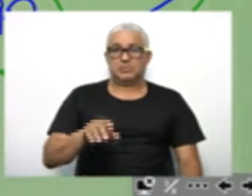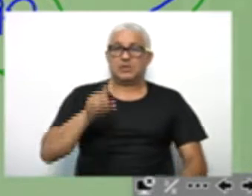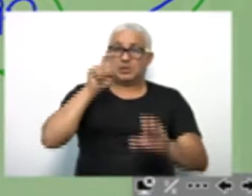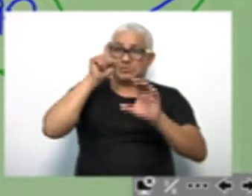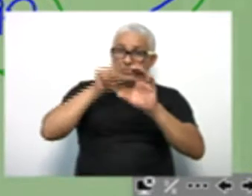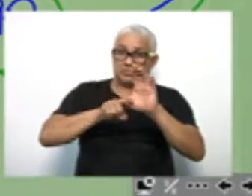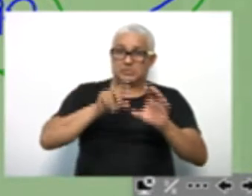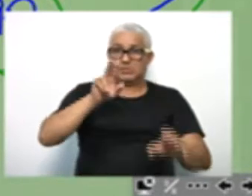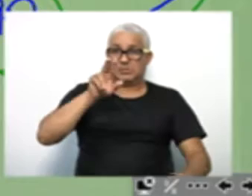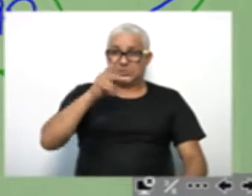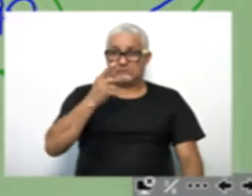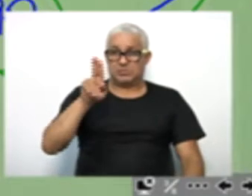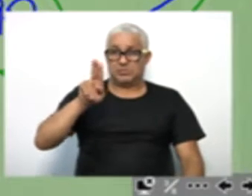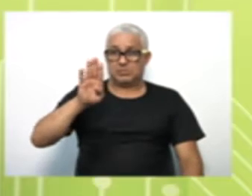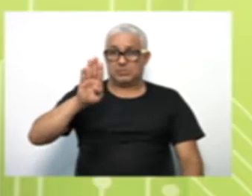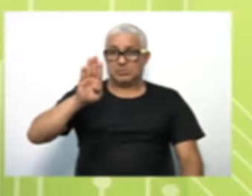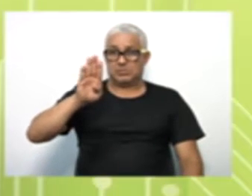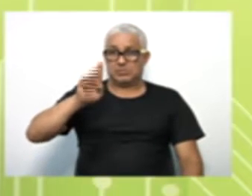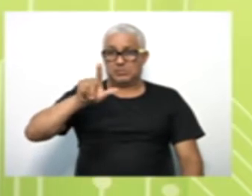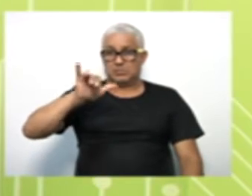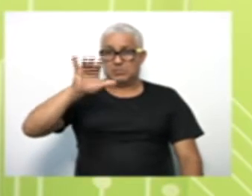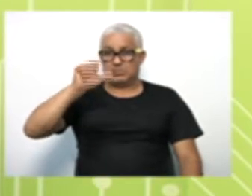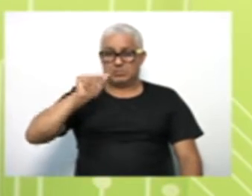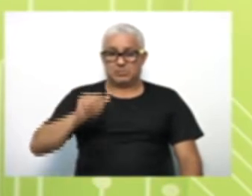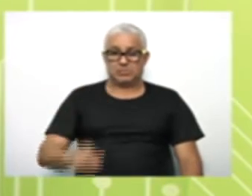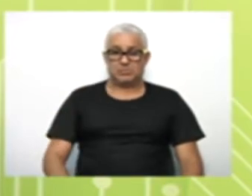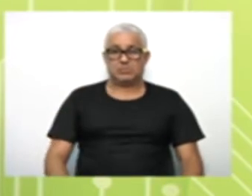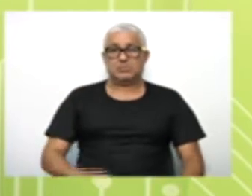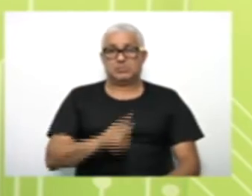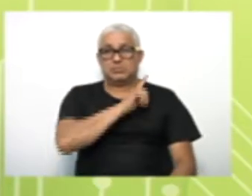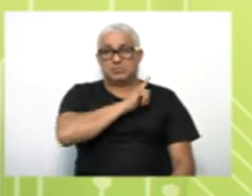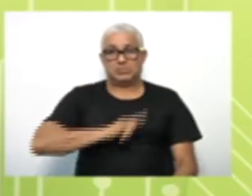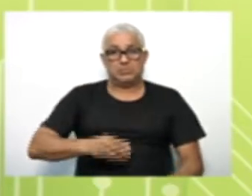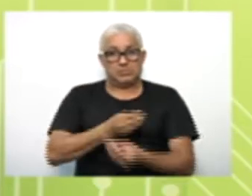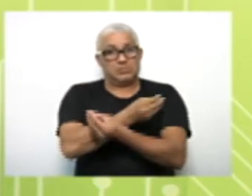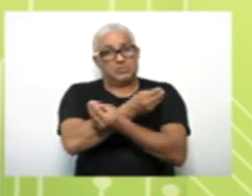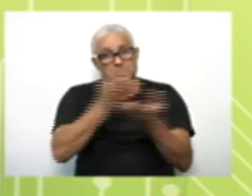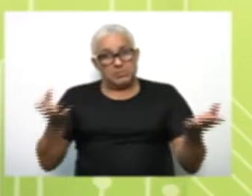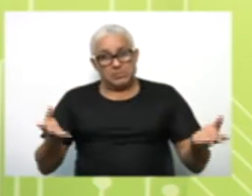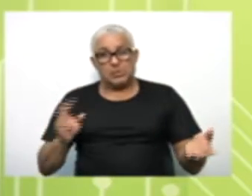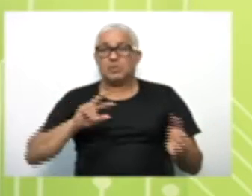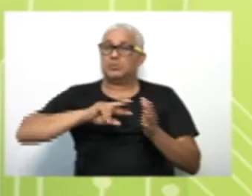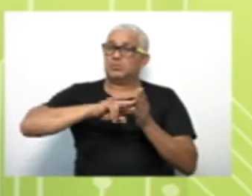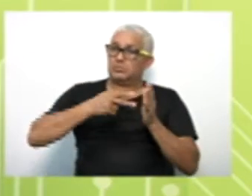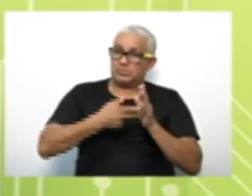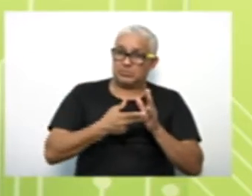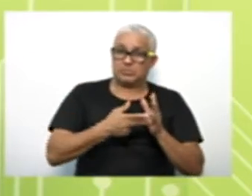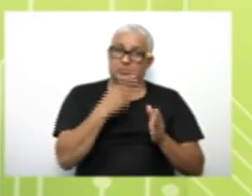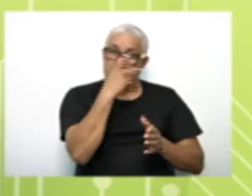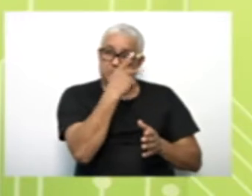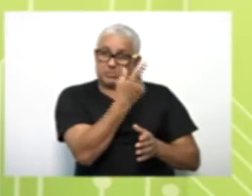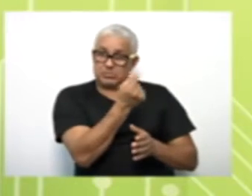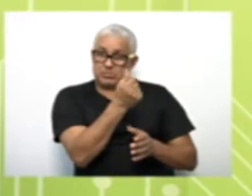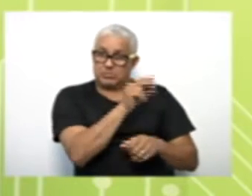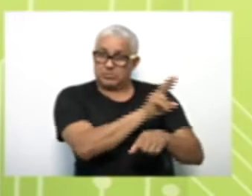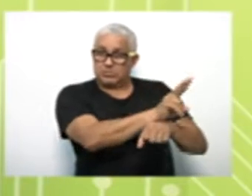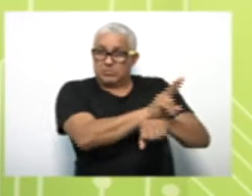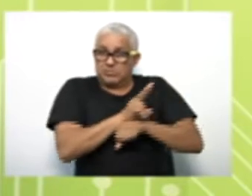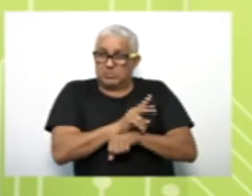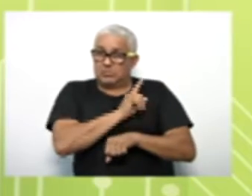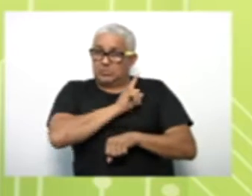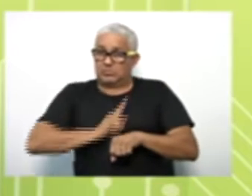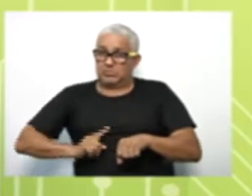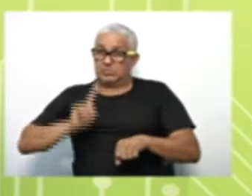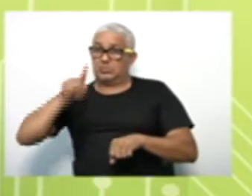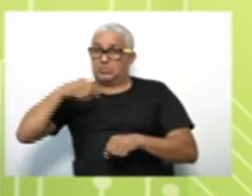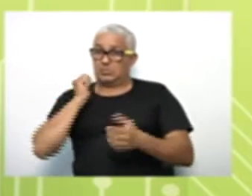governo oferece esses títulos para venda no mercado, significa necessariamente que ele está tomando o seu recurso emprestado, ele vai pagar